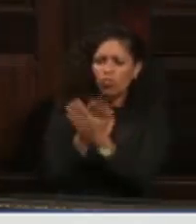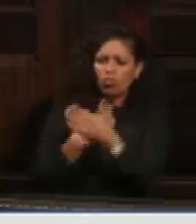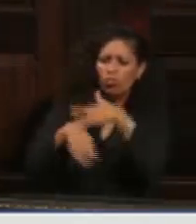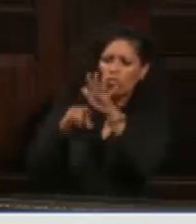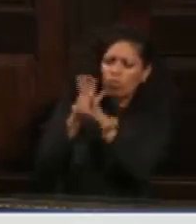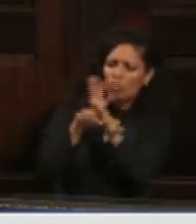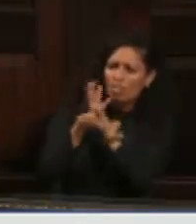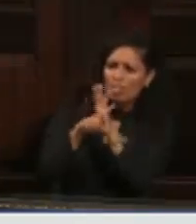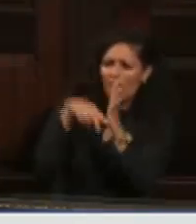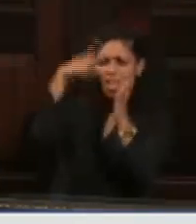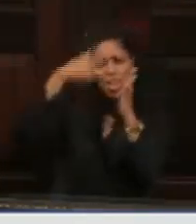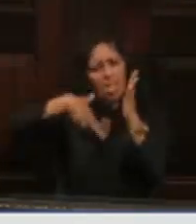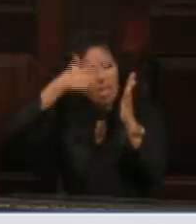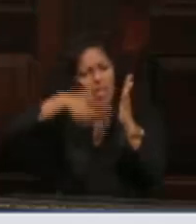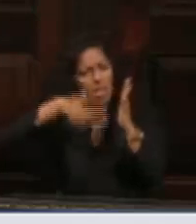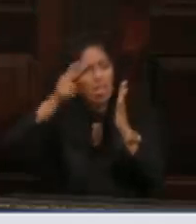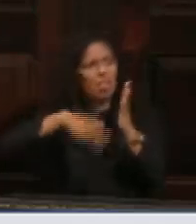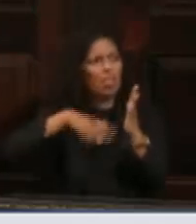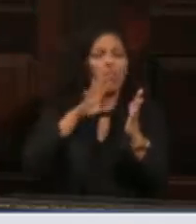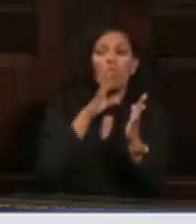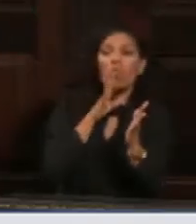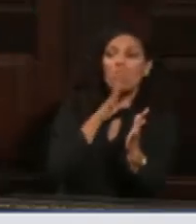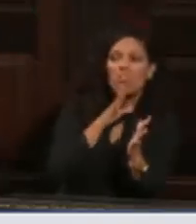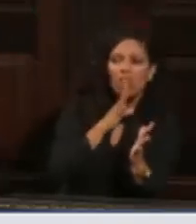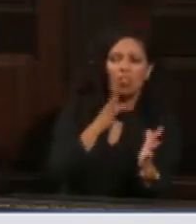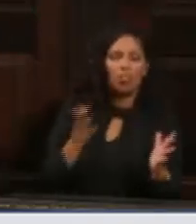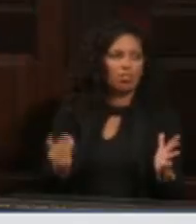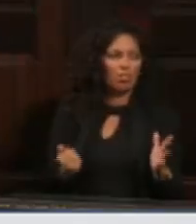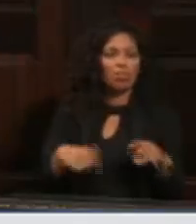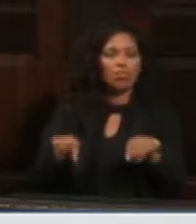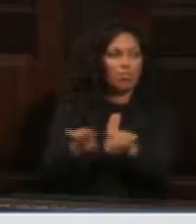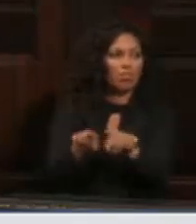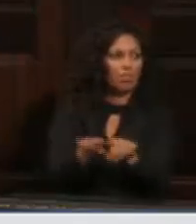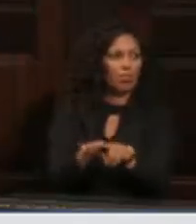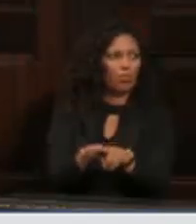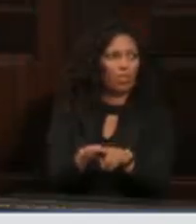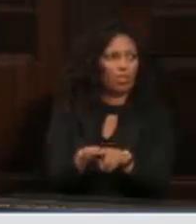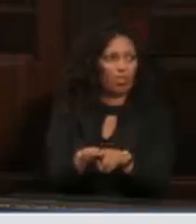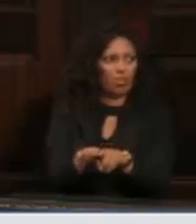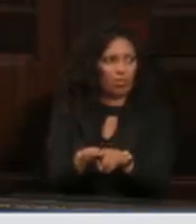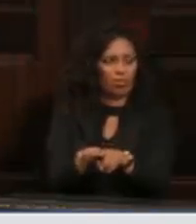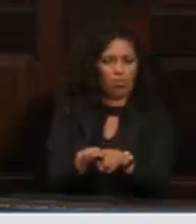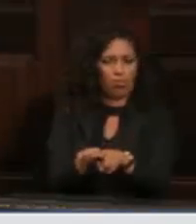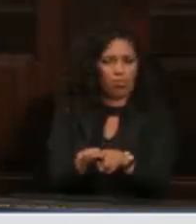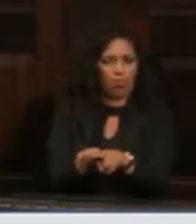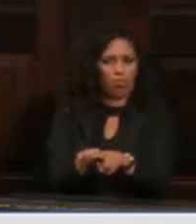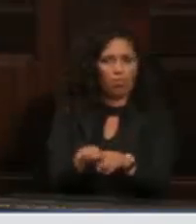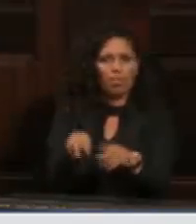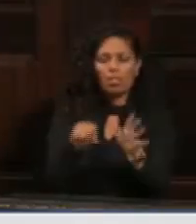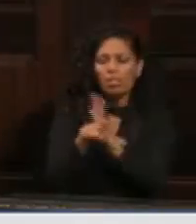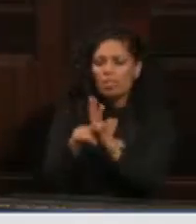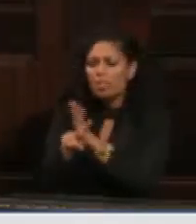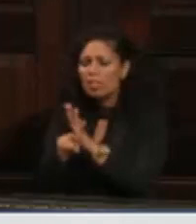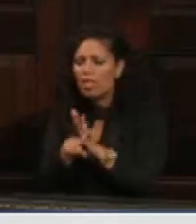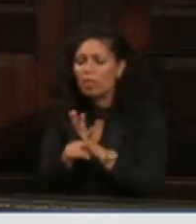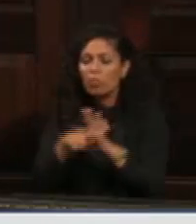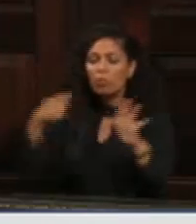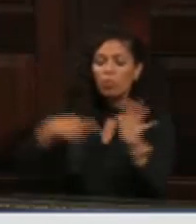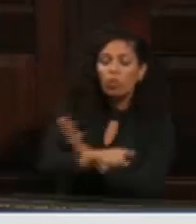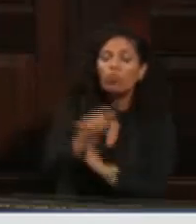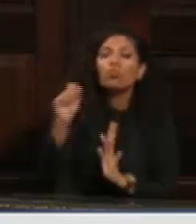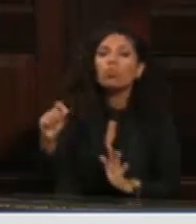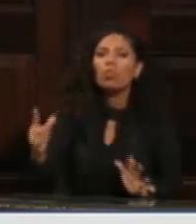dialogue com a sua equipe de assessoramento e que também se interesse, isto sim, por números